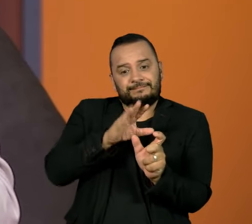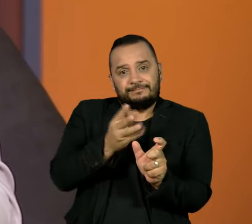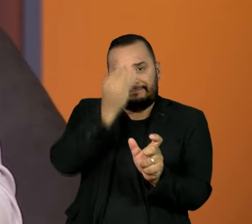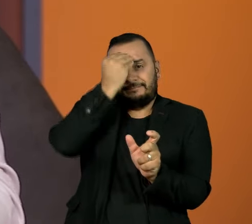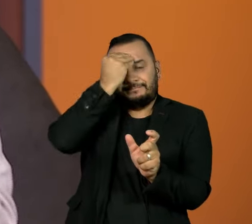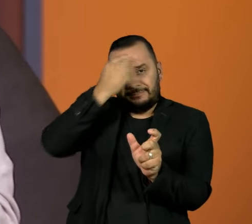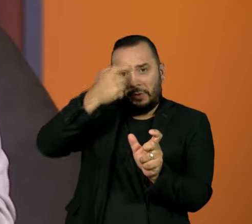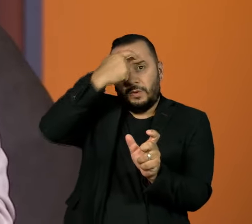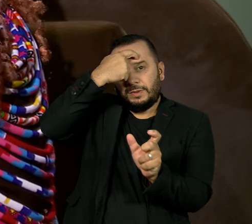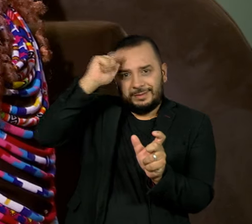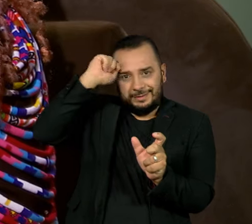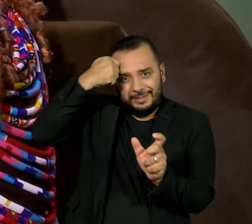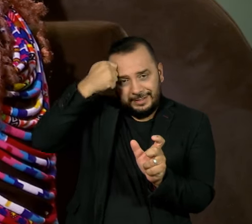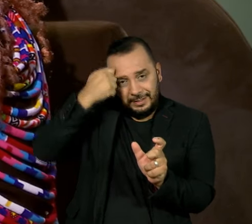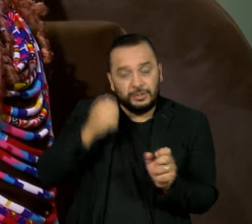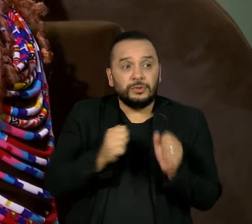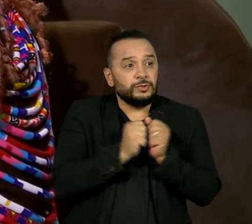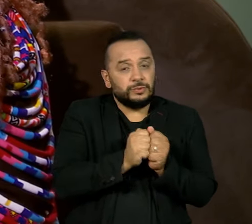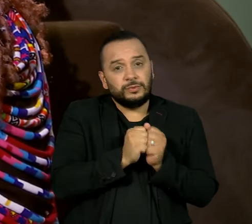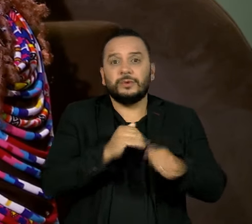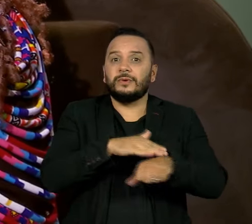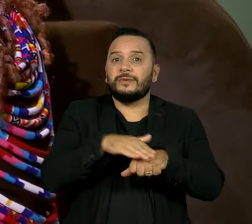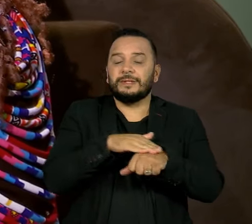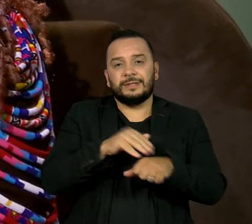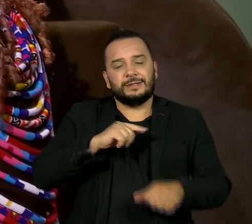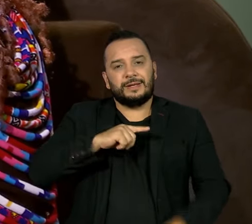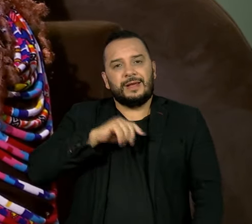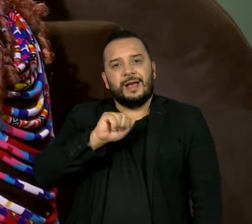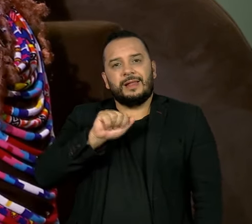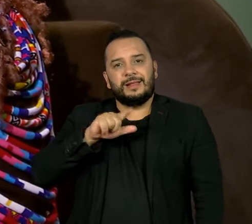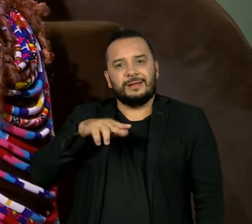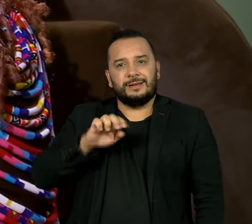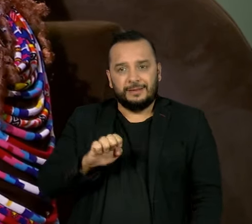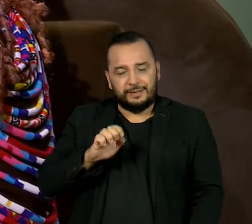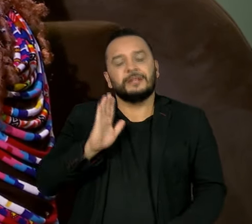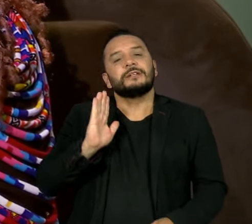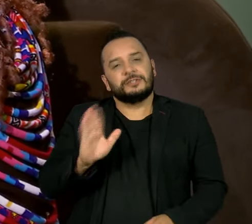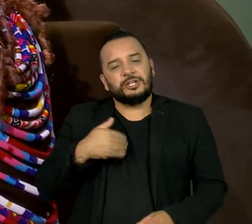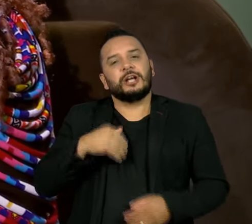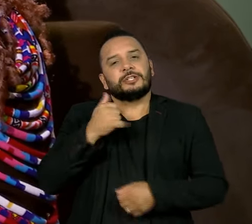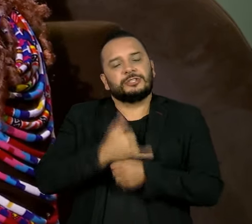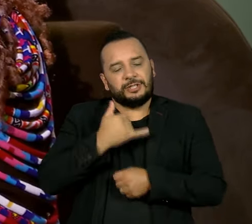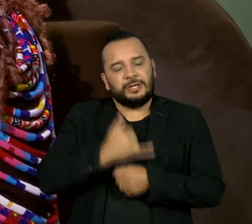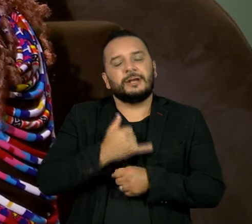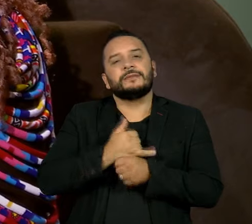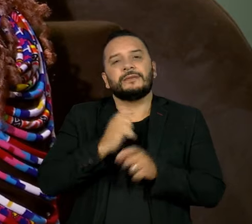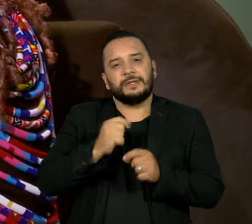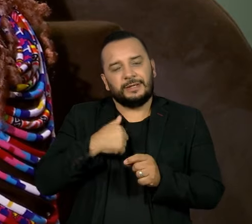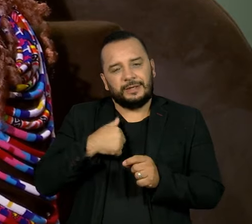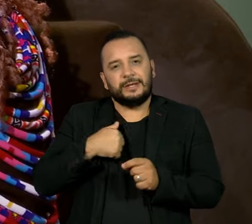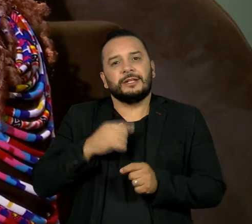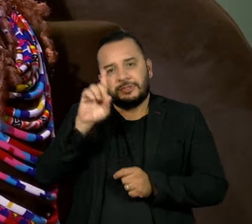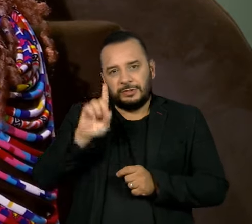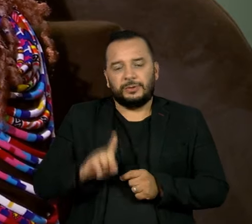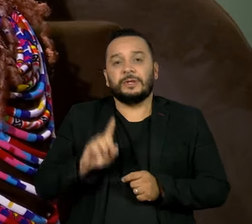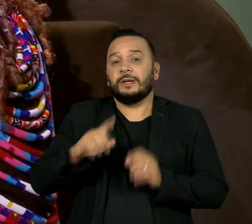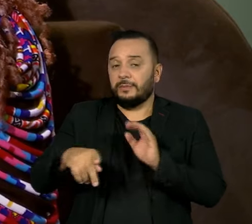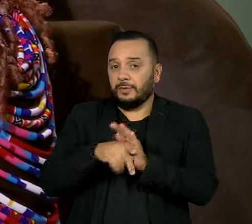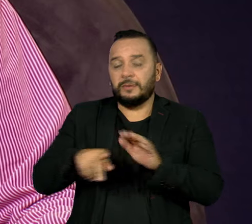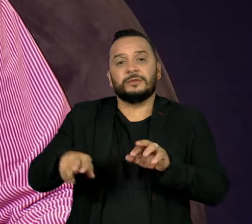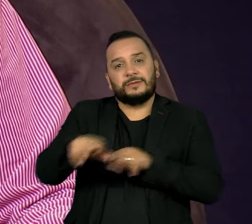assunto. Comigo estão a Alane Gonçalves, que é CEO da Consultoria de Diversidade, Cultura e Liderança, a